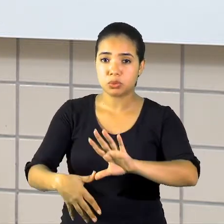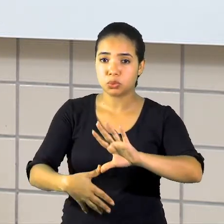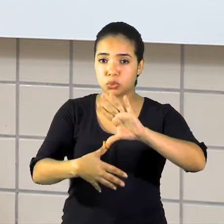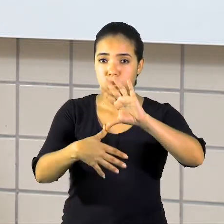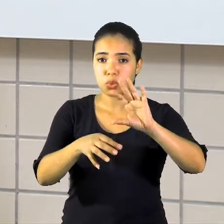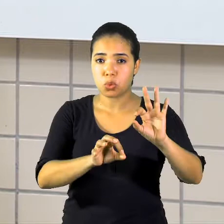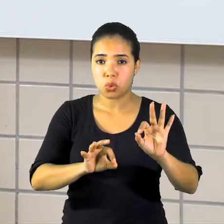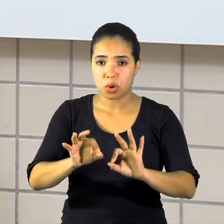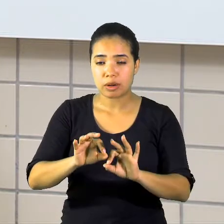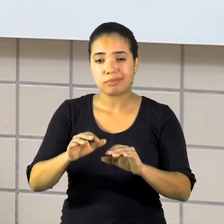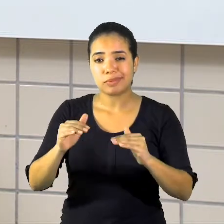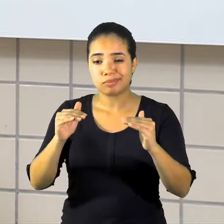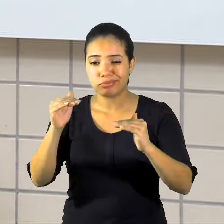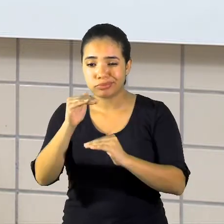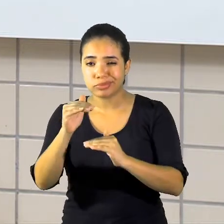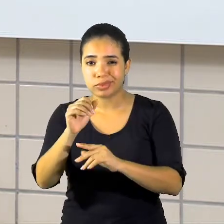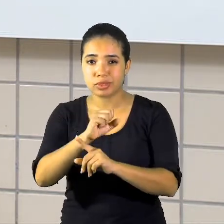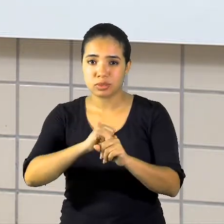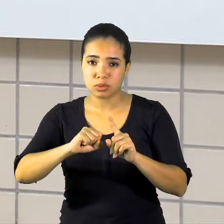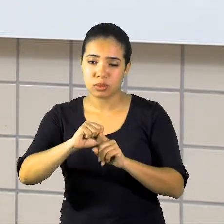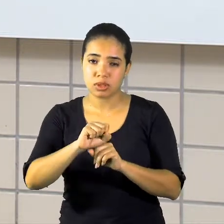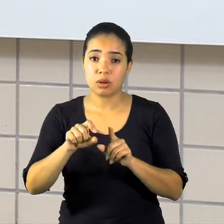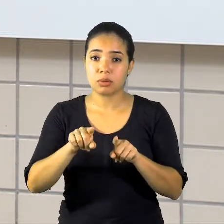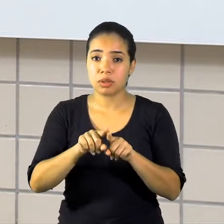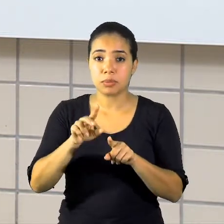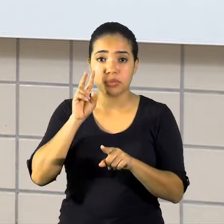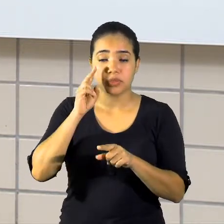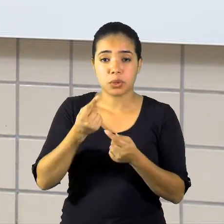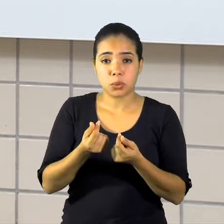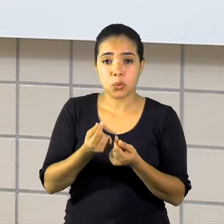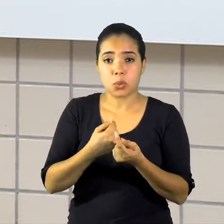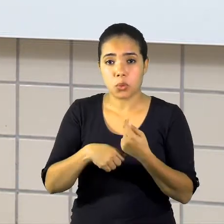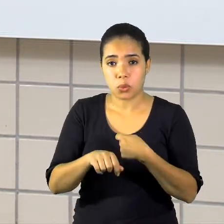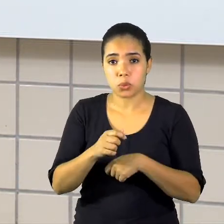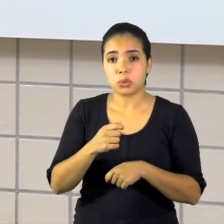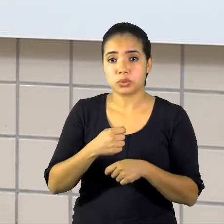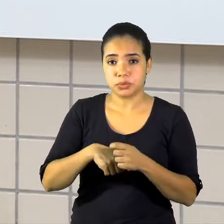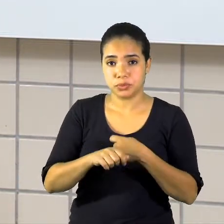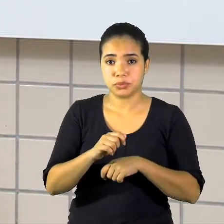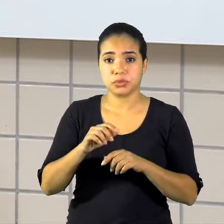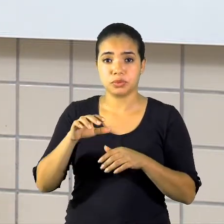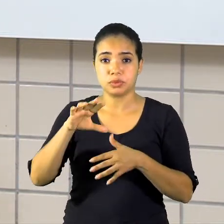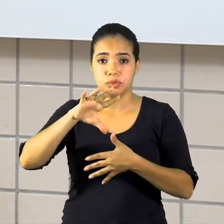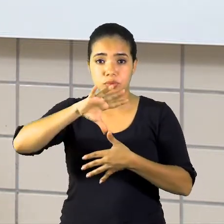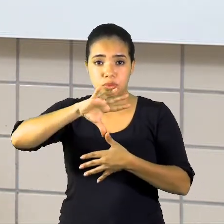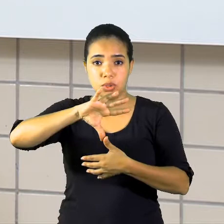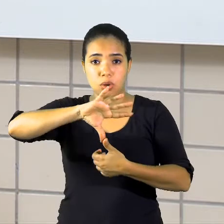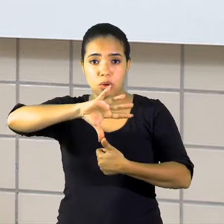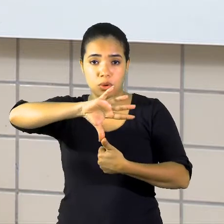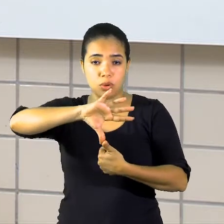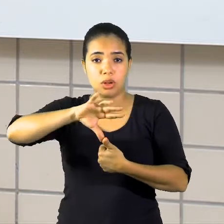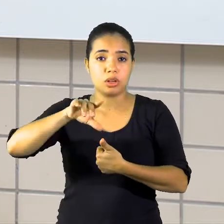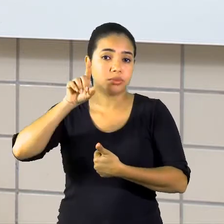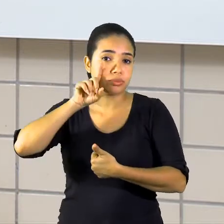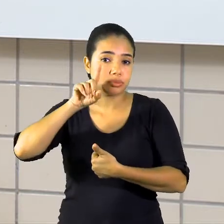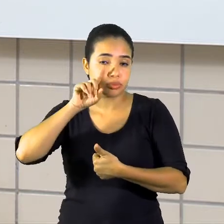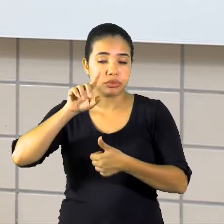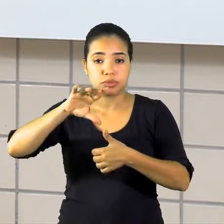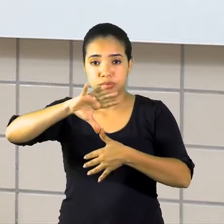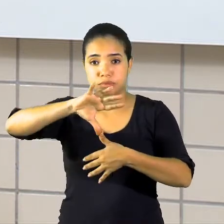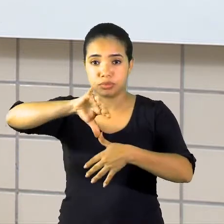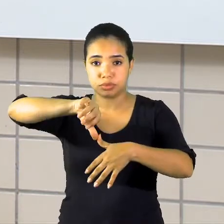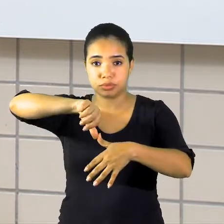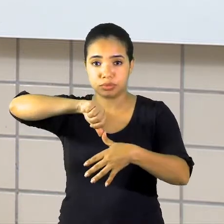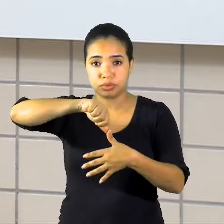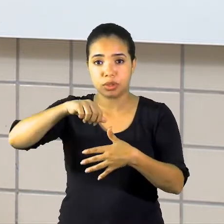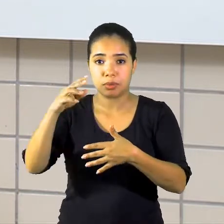problemas de desigualdade. Vimos sobre a questão econômica, tanto dos Estados Unidos quanto do Brasil, voltada à